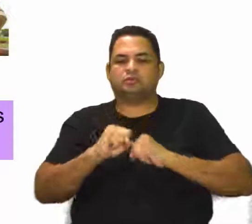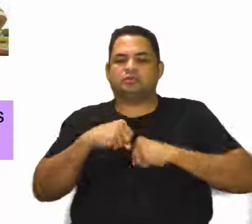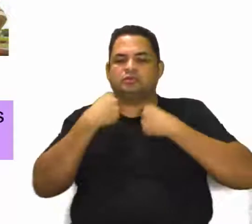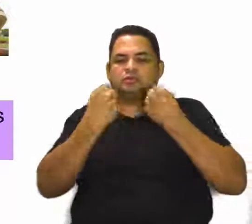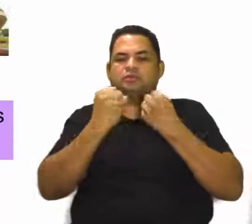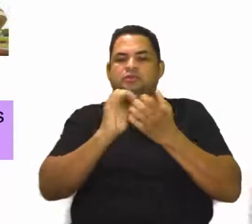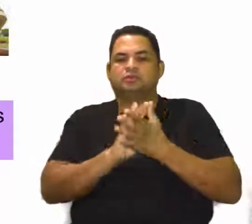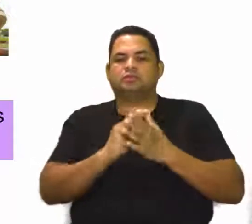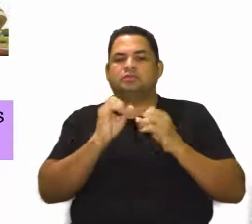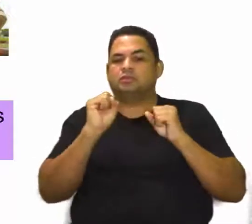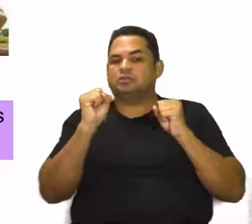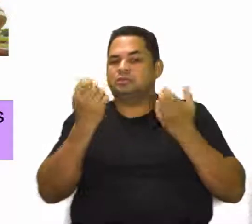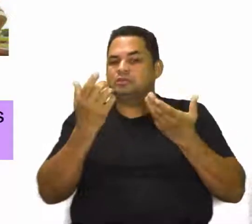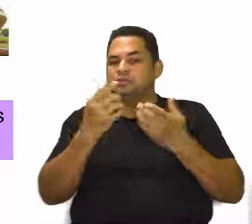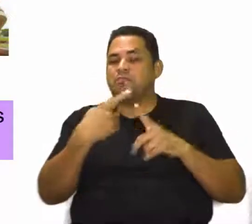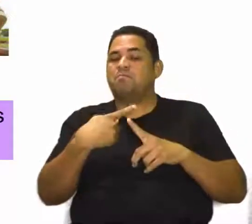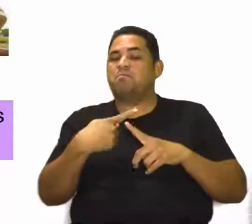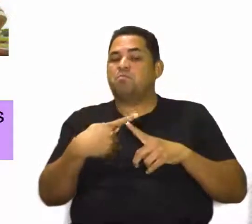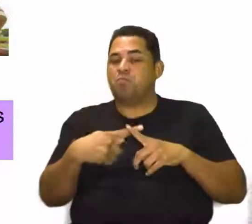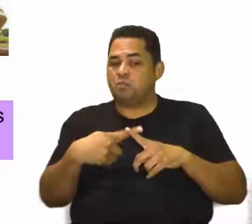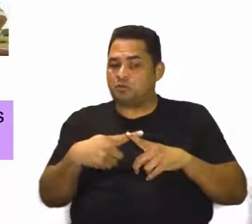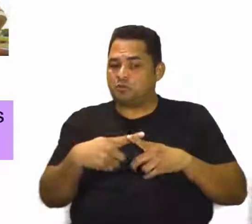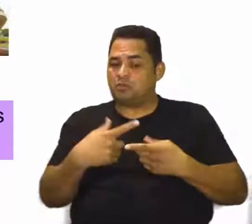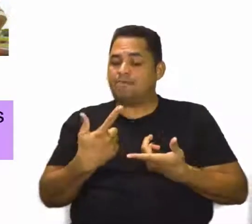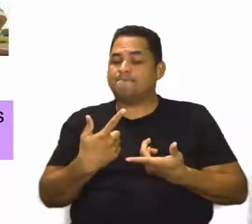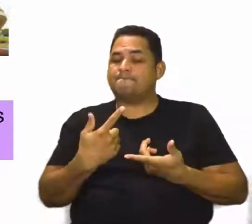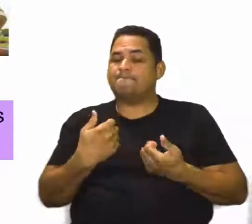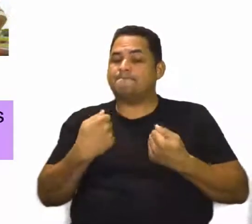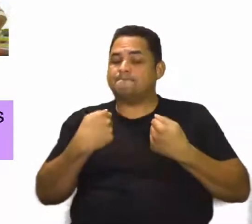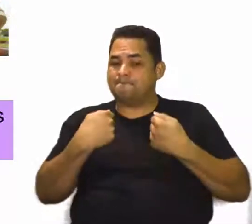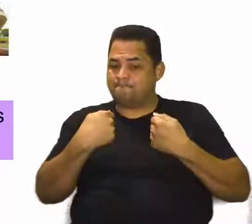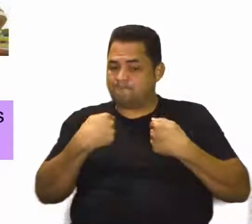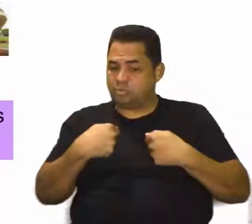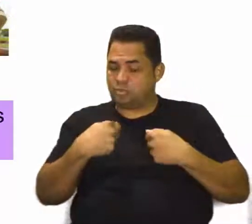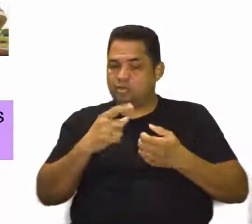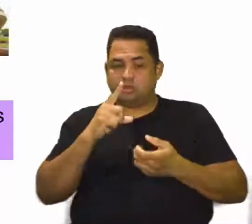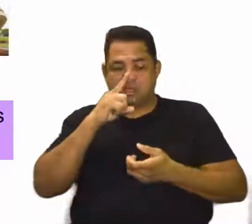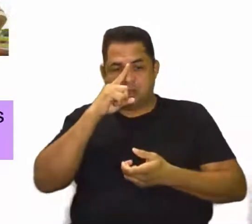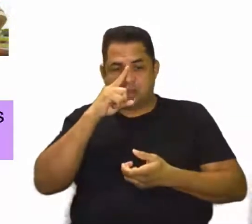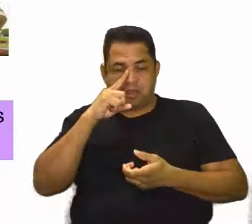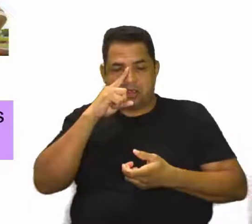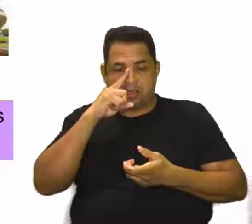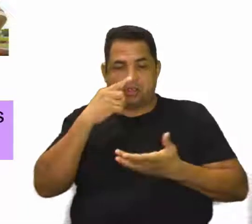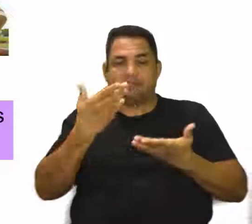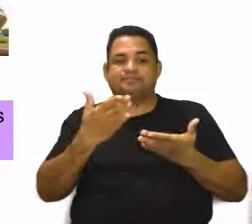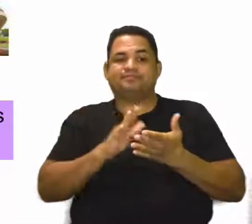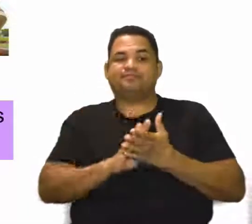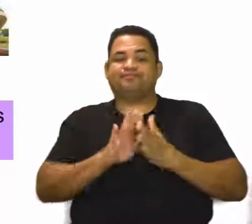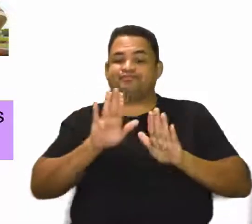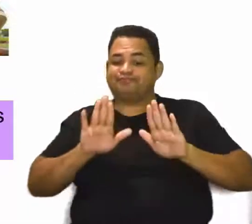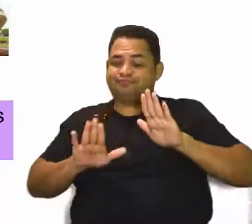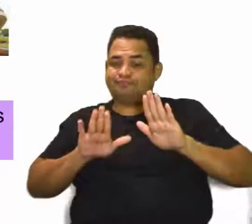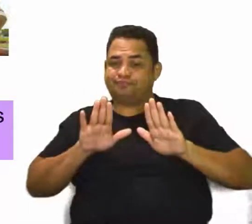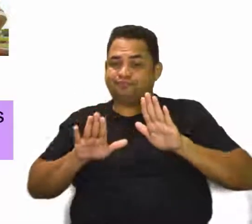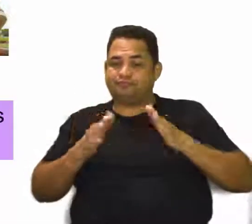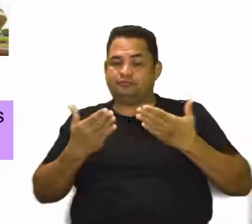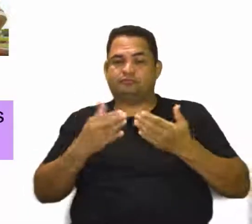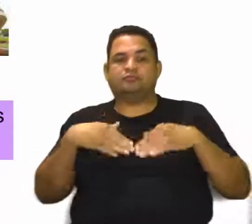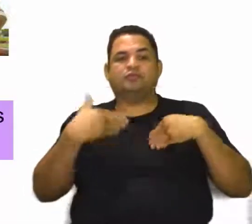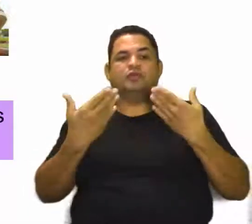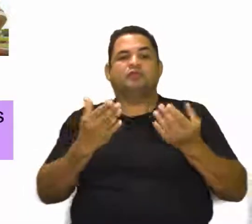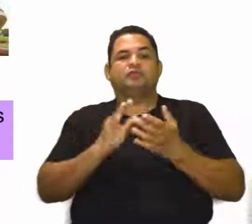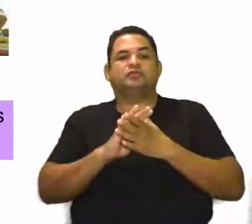isso pode ser um fator de risco para o coma diabético. Então, eu preciso cuidar